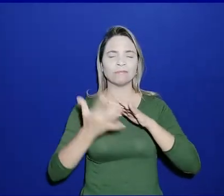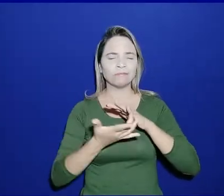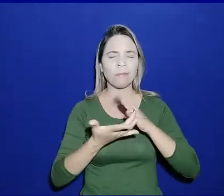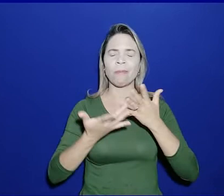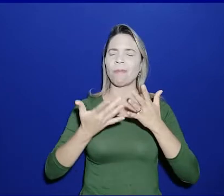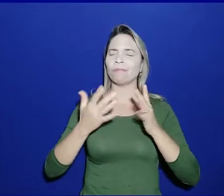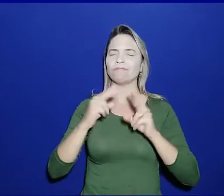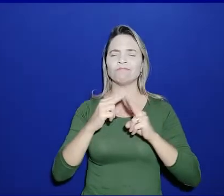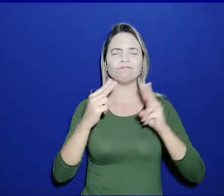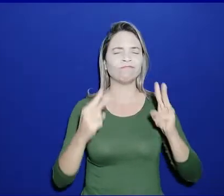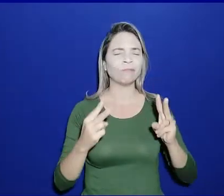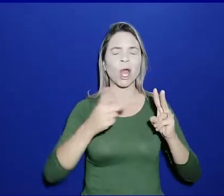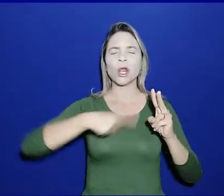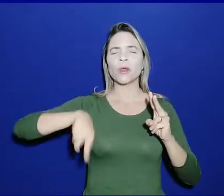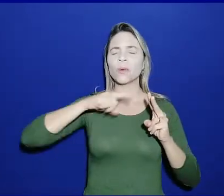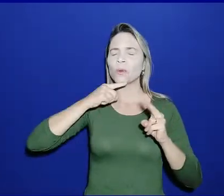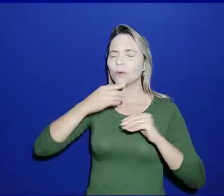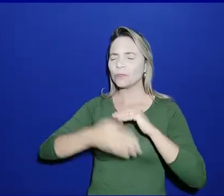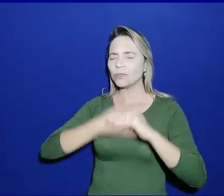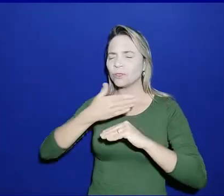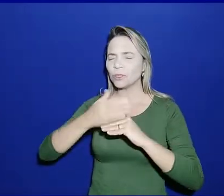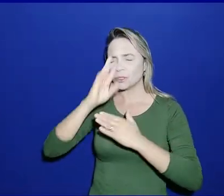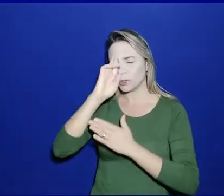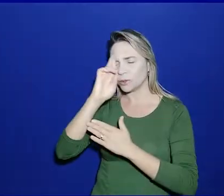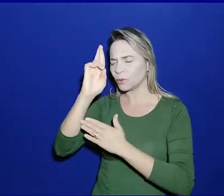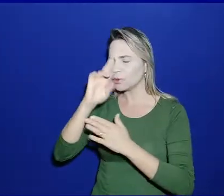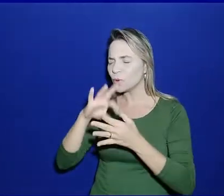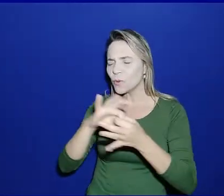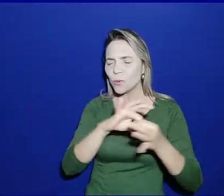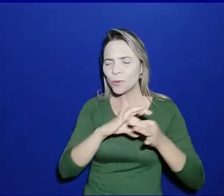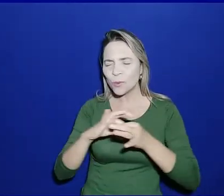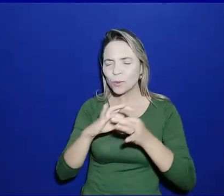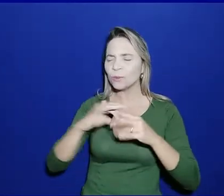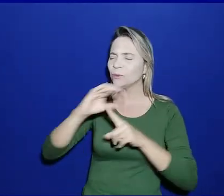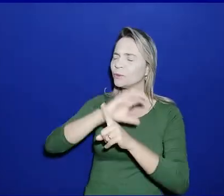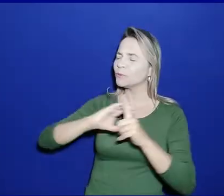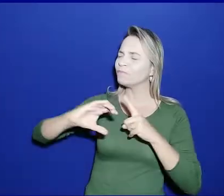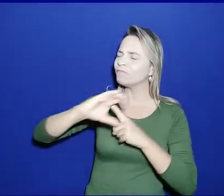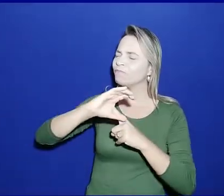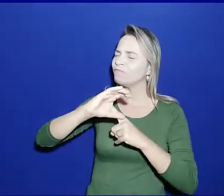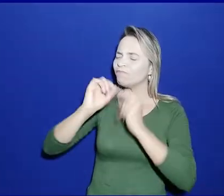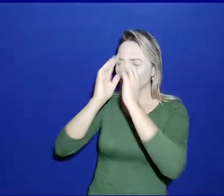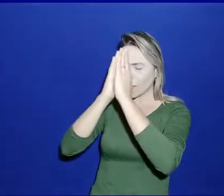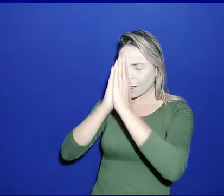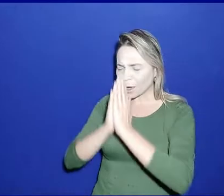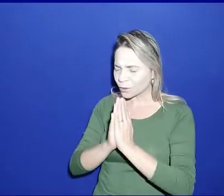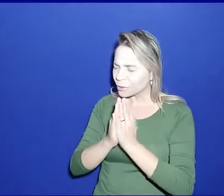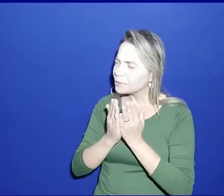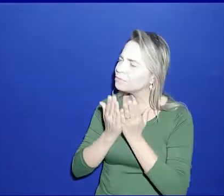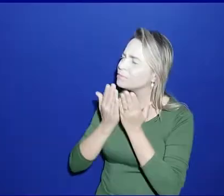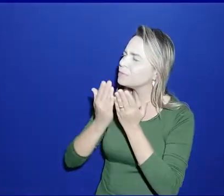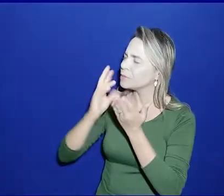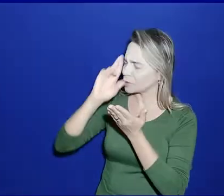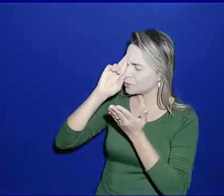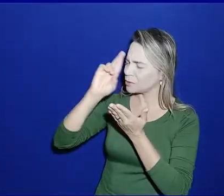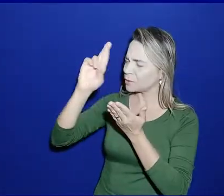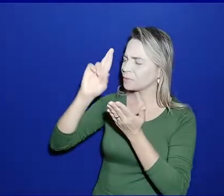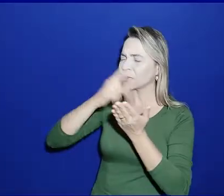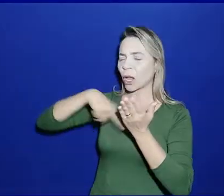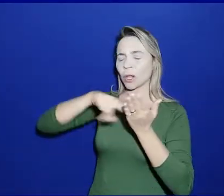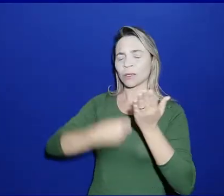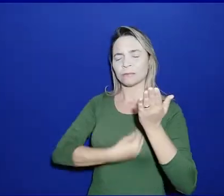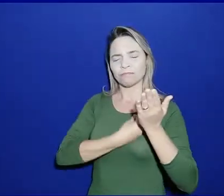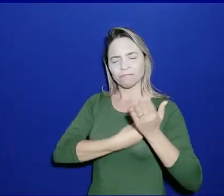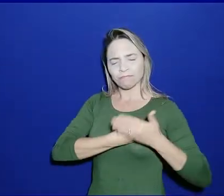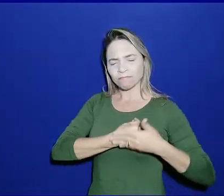digitais, a Tua igreja mais uma vez, ó Deus, apresenta diante de Ti o culto como expressão da adoração ao Senhor, da nossa